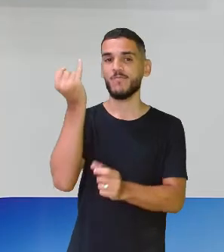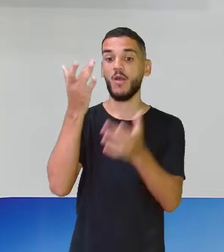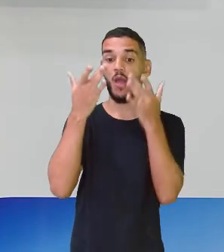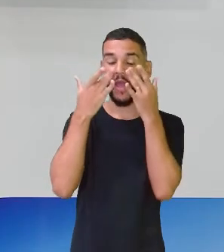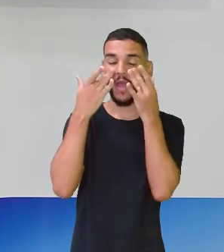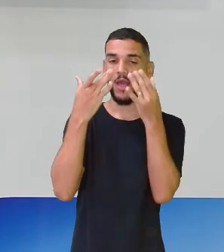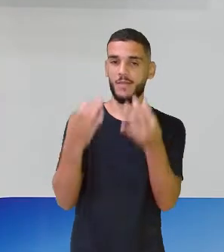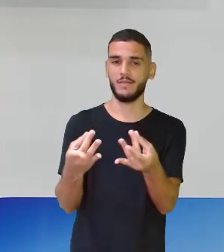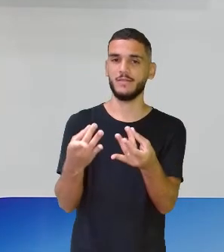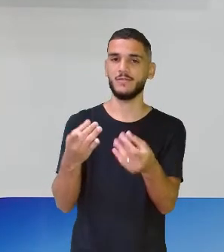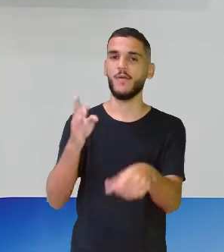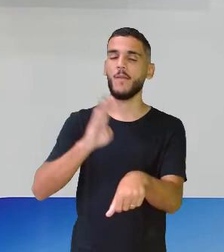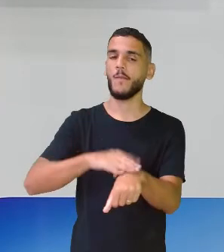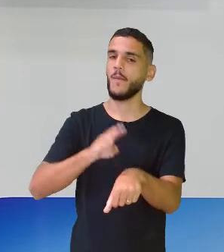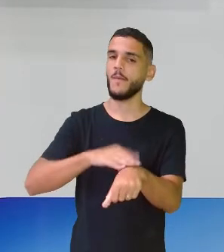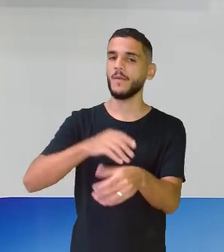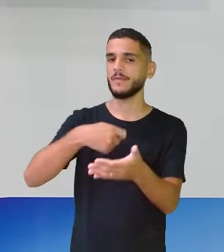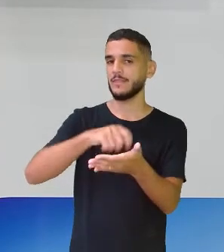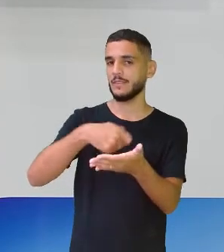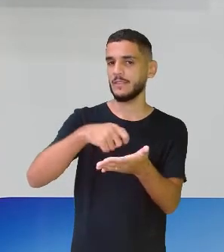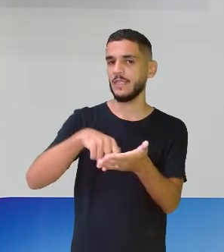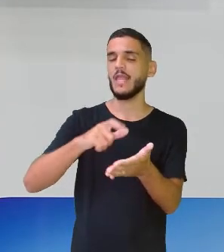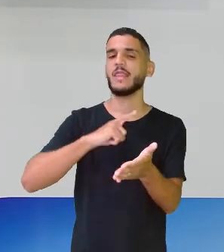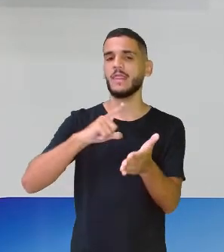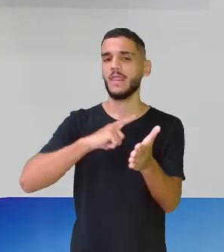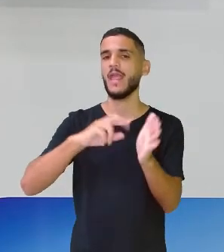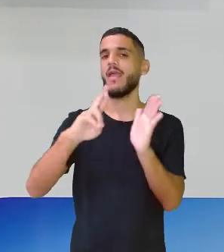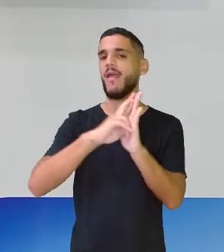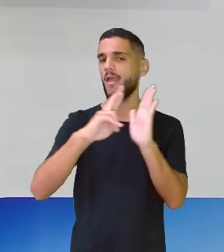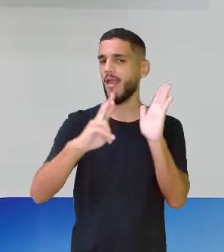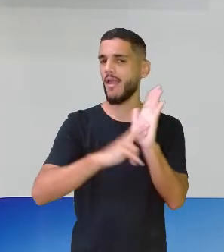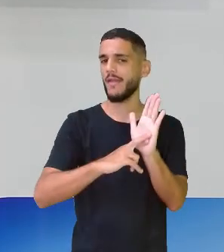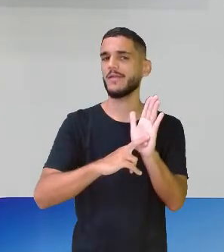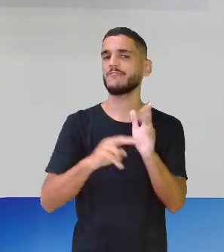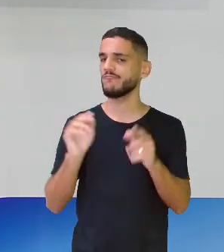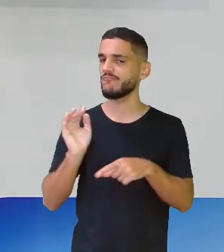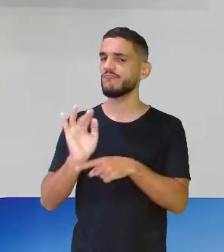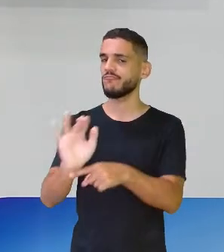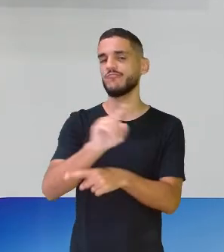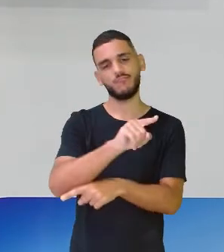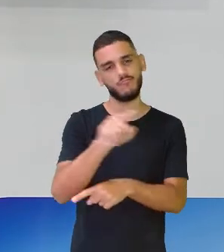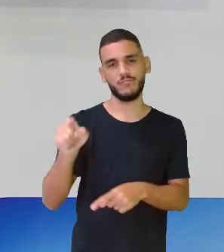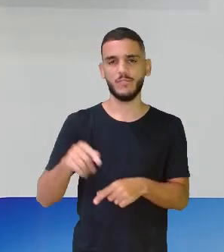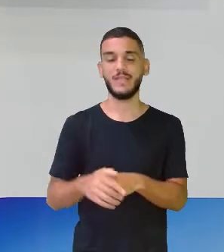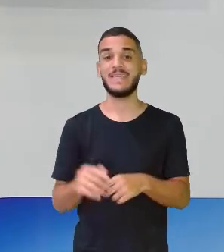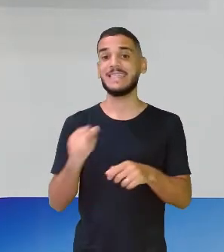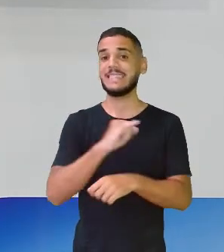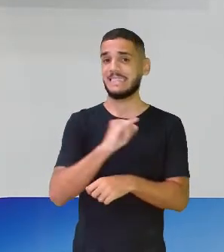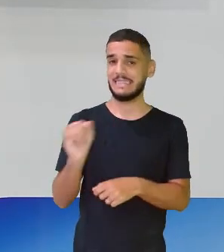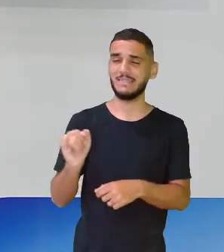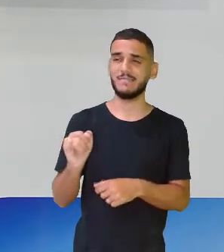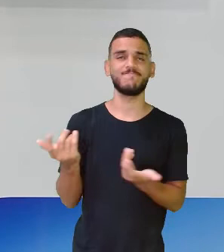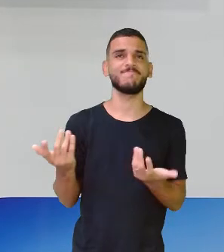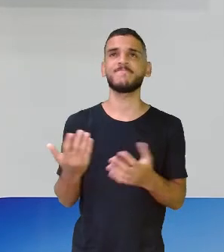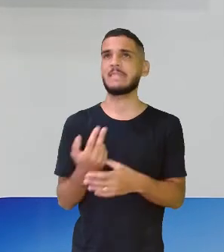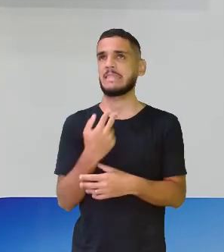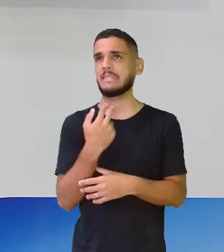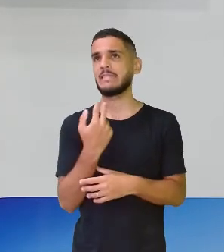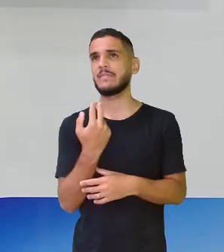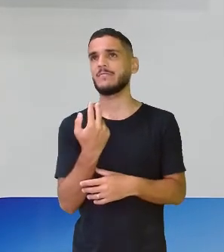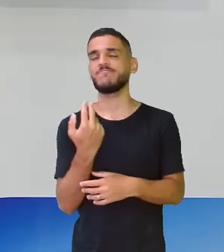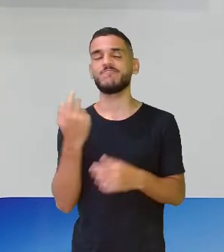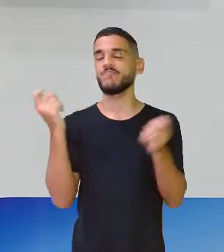na hora de escrever, porque tem algumas regras que nos ajudam. E caso a gente não consiga mesmo lembrar da